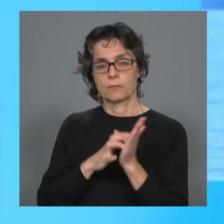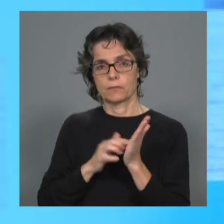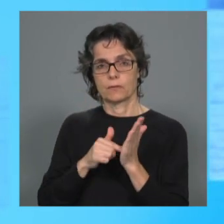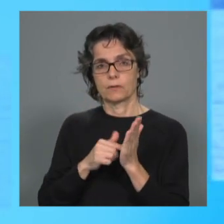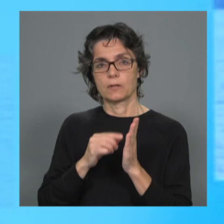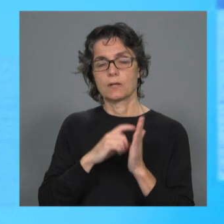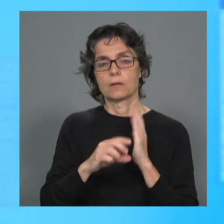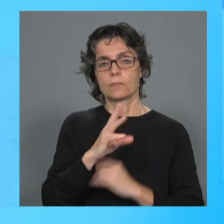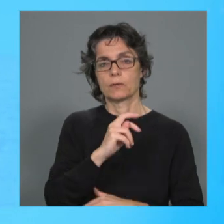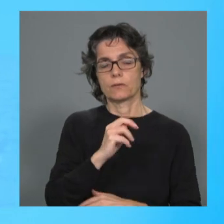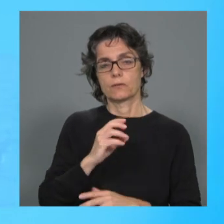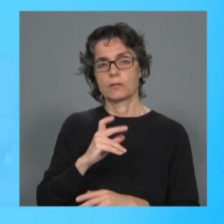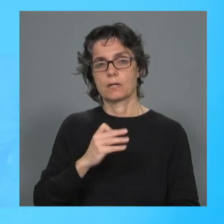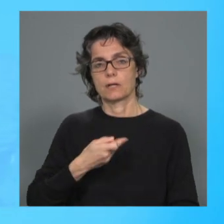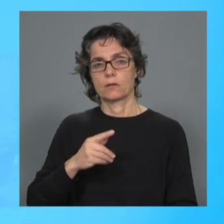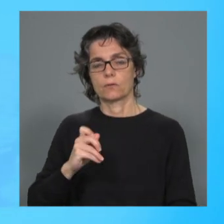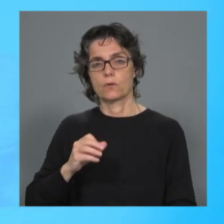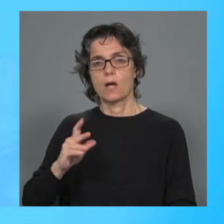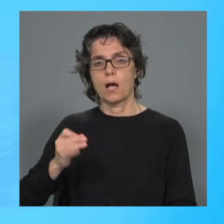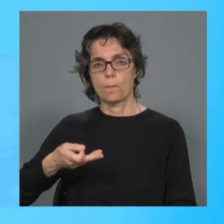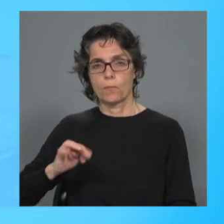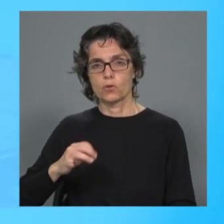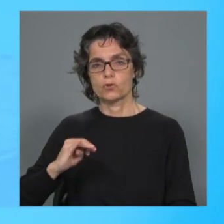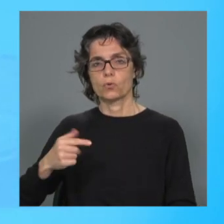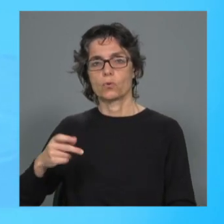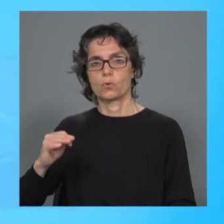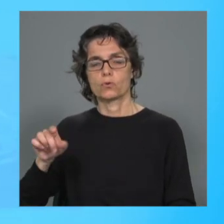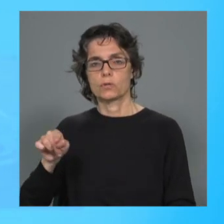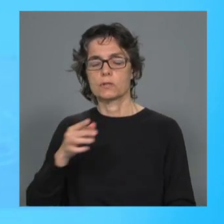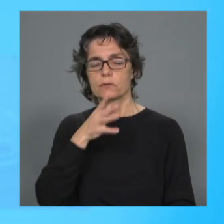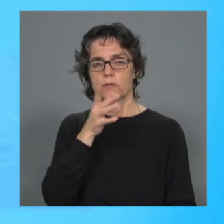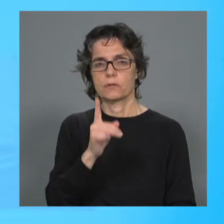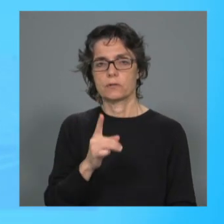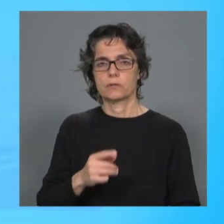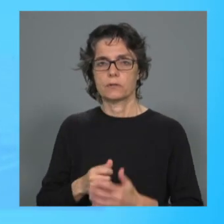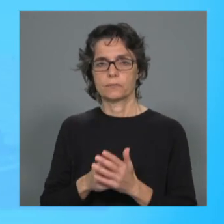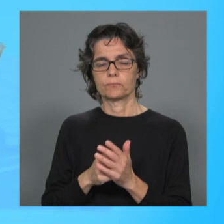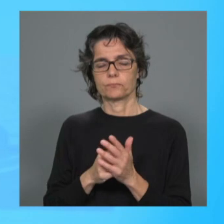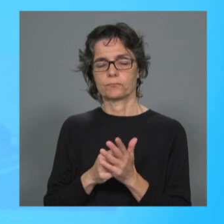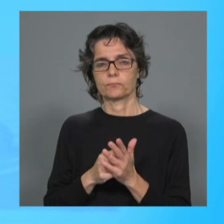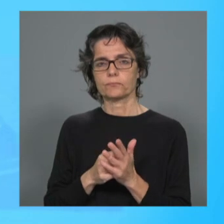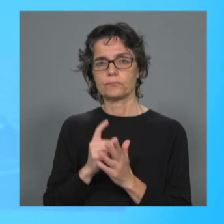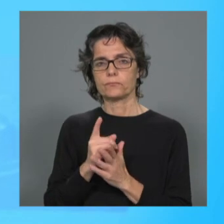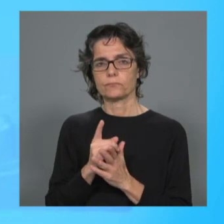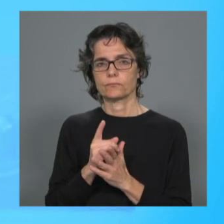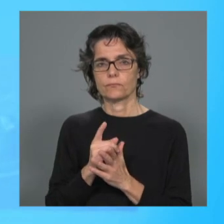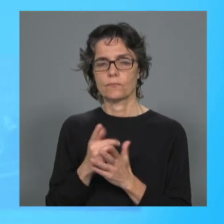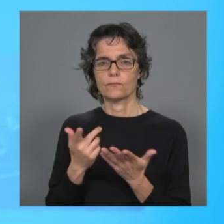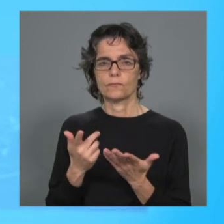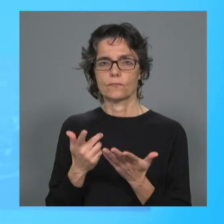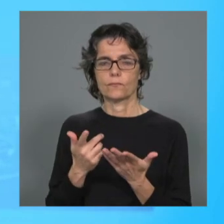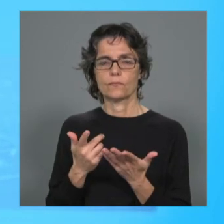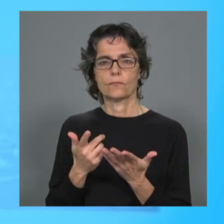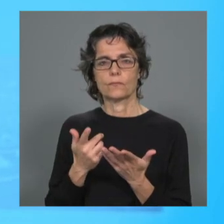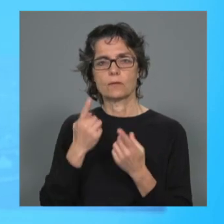capítulo 13 dos Atos dos Apóstolos, onde se referem, o alargar das fronteiras e da